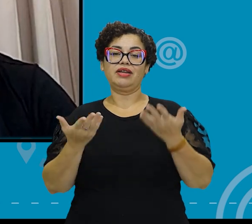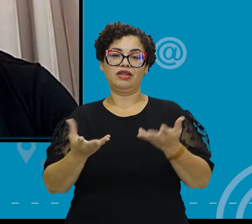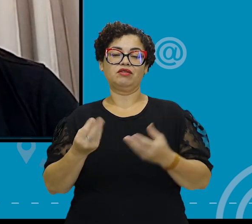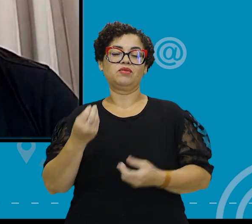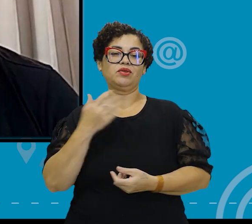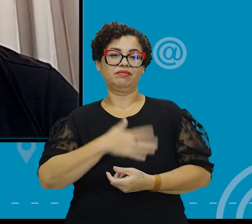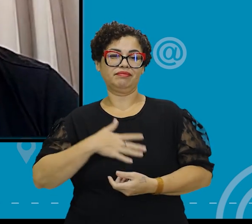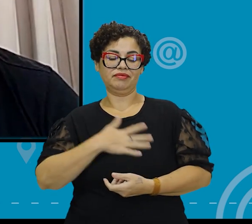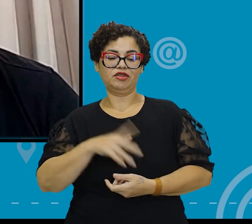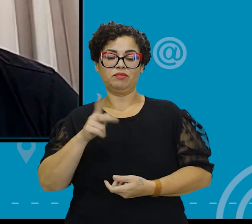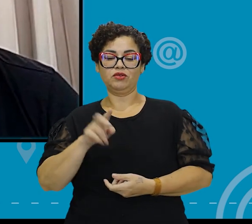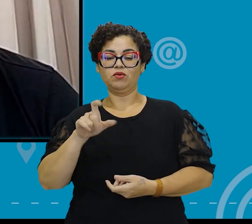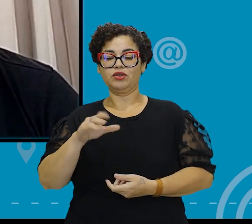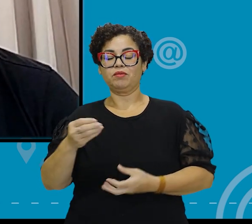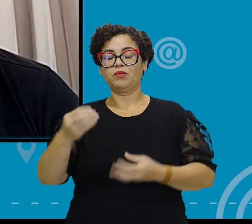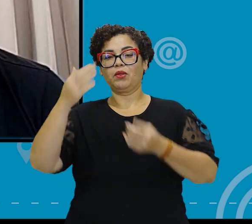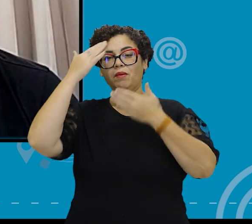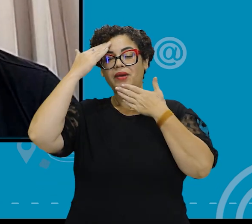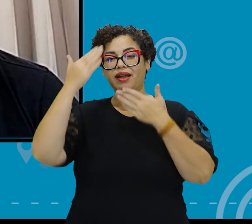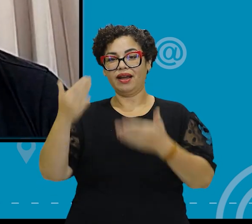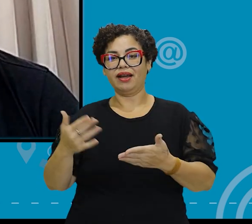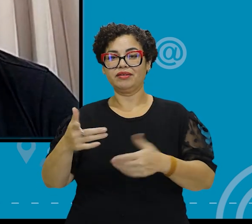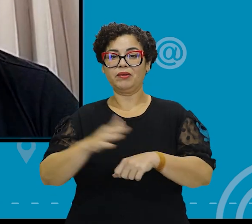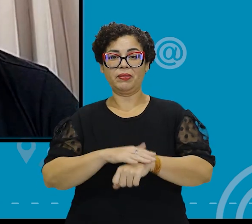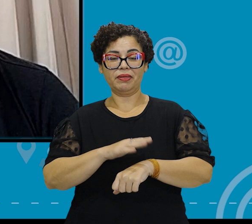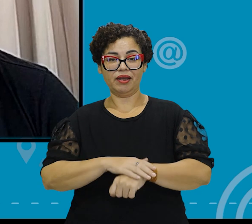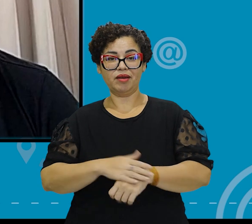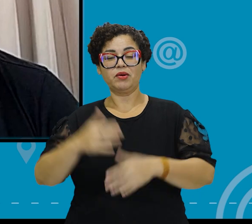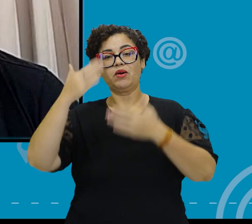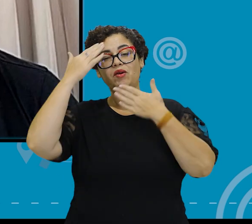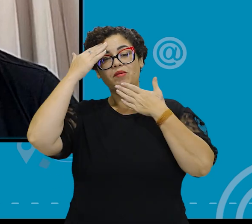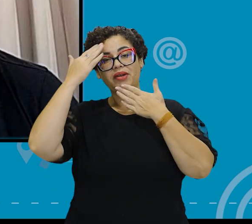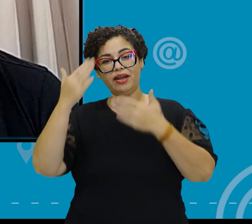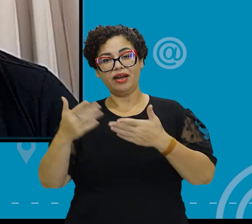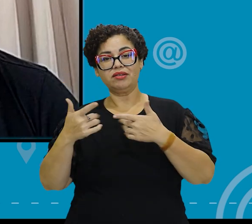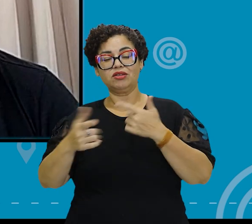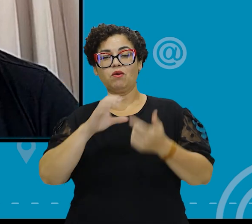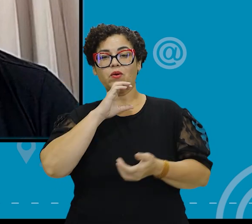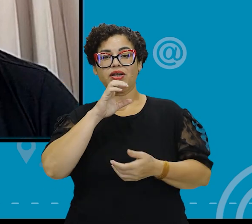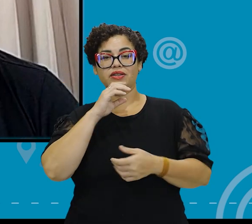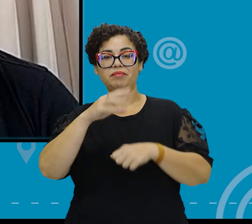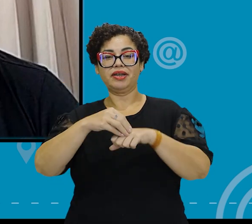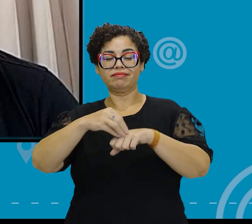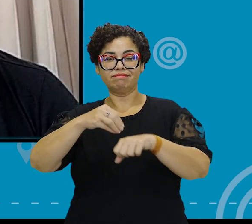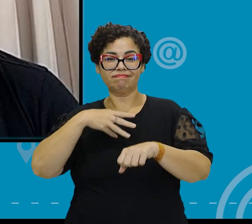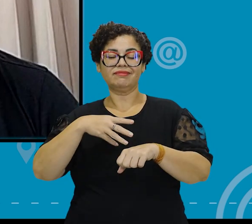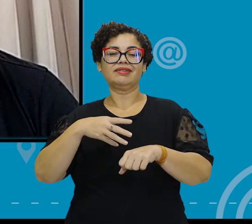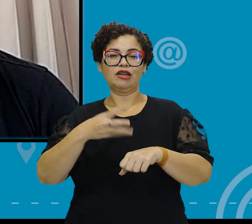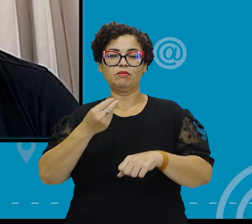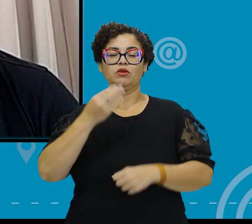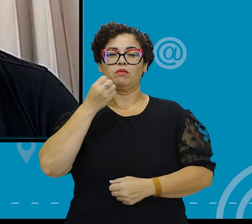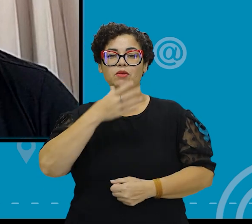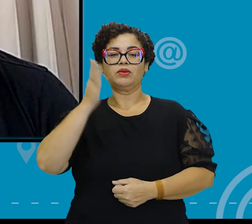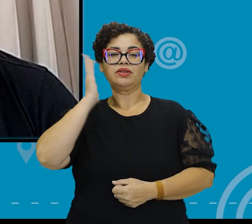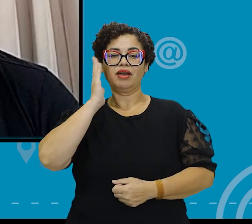muito gratificante. Professor Luciano, obrigada pelo seu tempo, obrigada pelo seu conhecimento. Foi muito bom